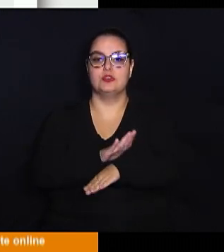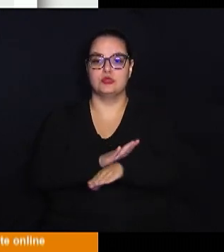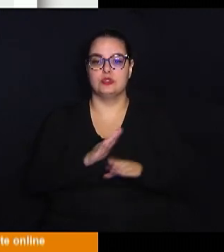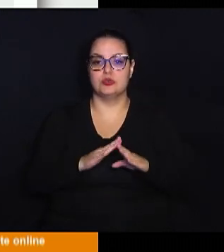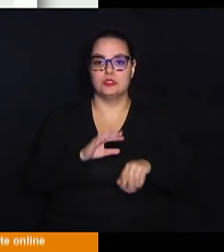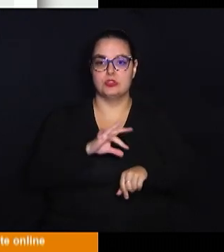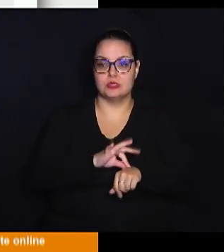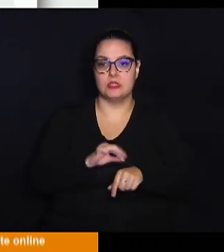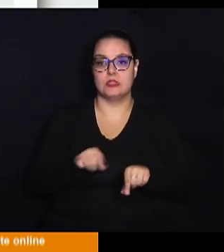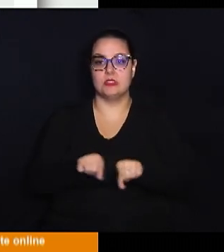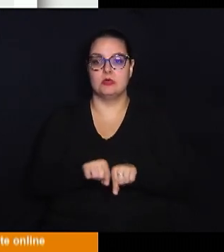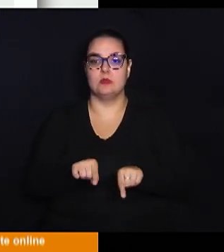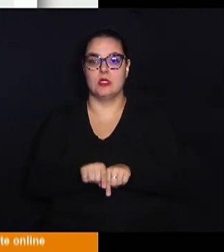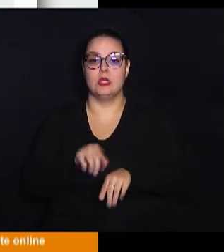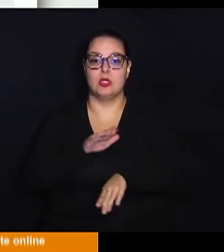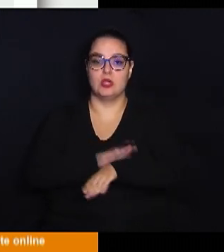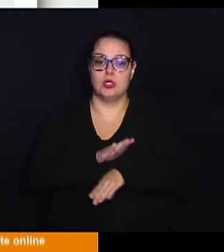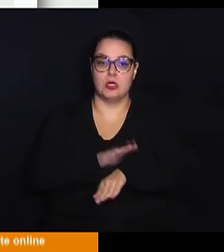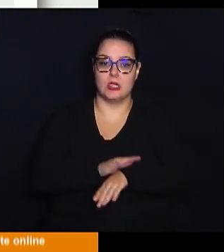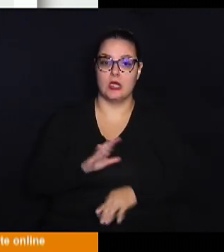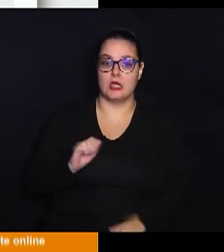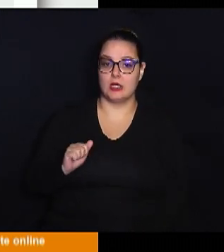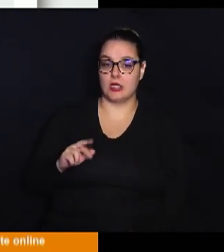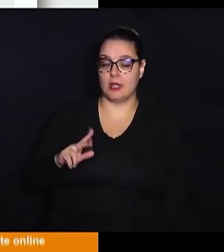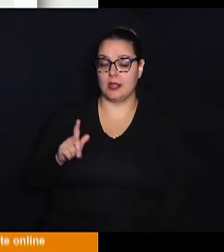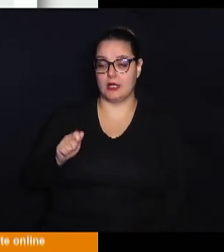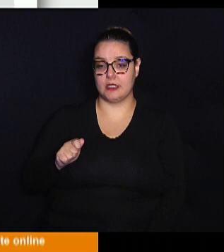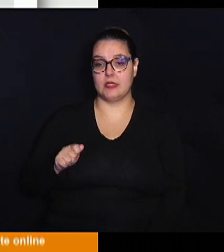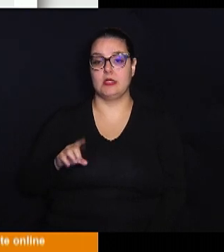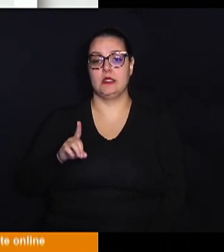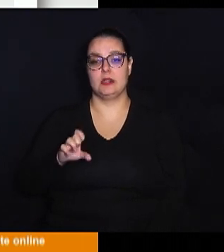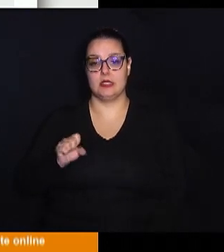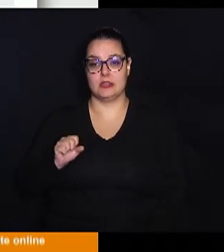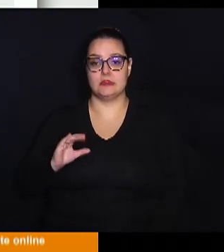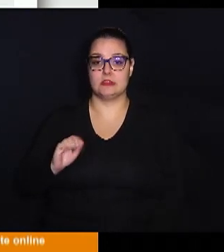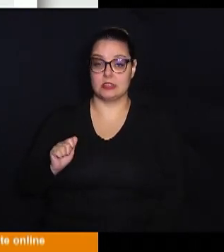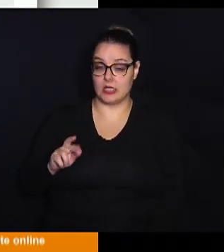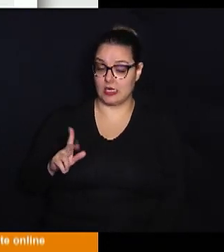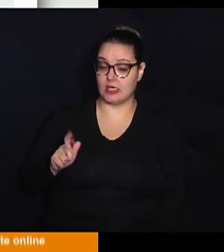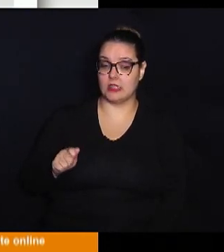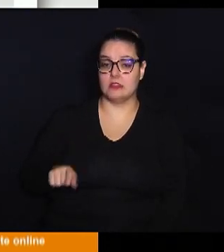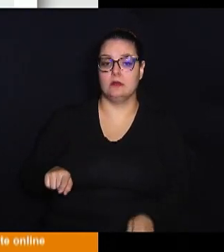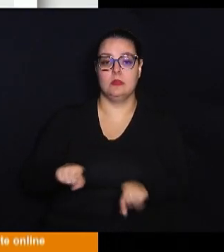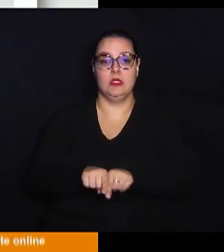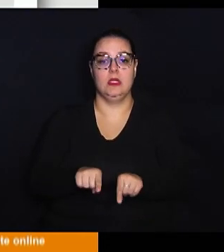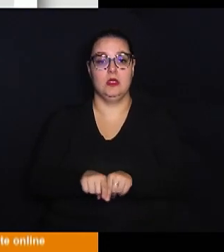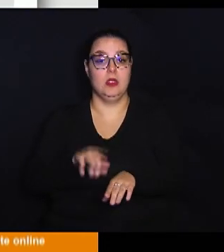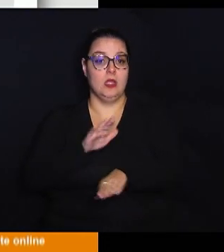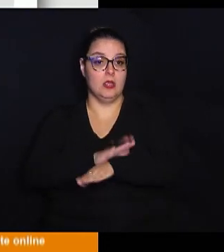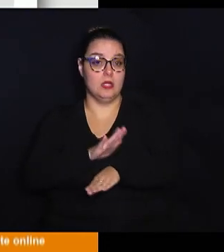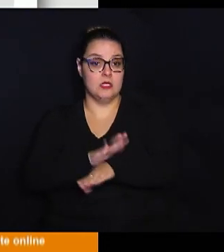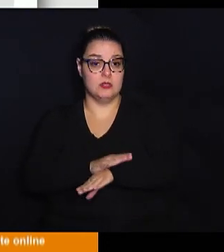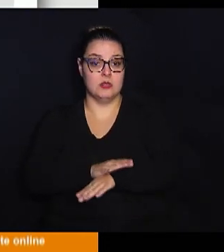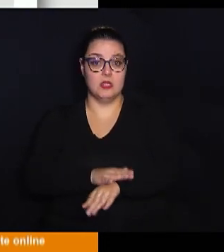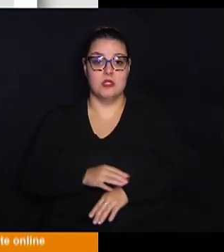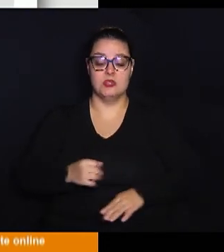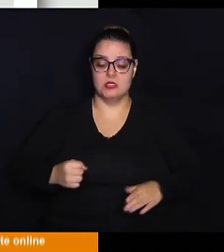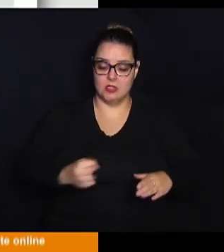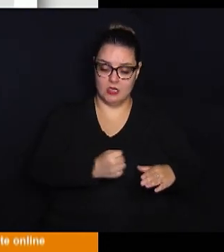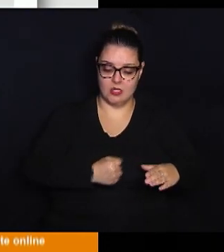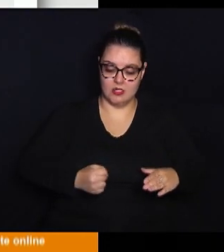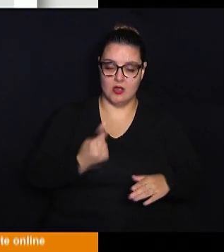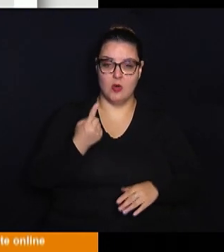temos também ajudante de carga e descarga de também de ajudante de cozinha uma